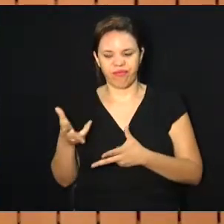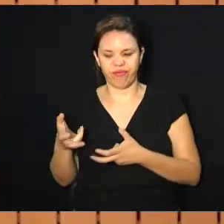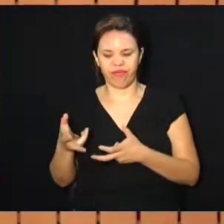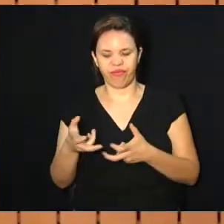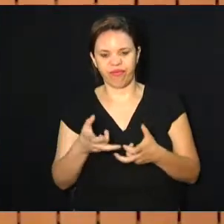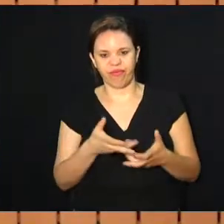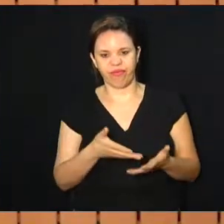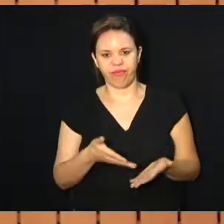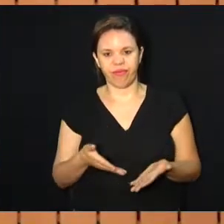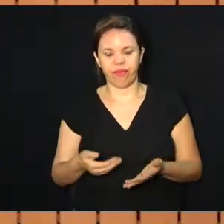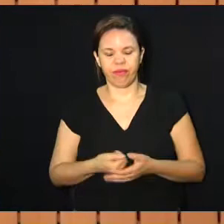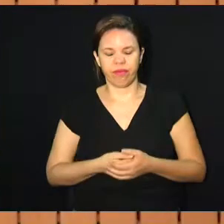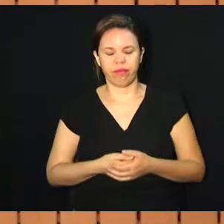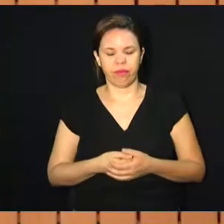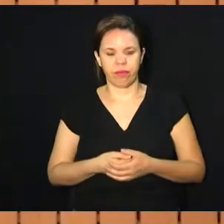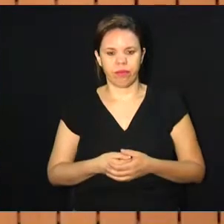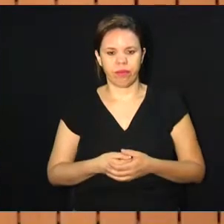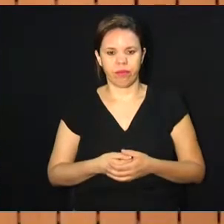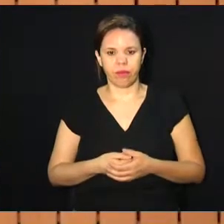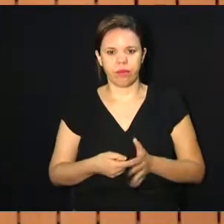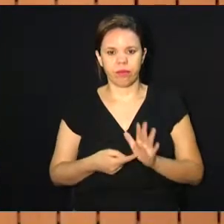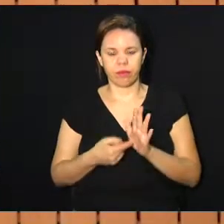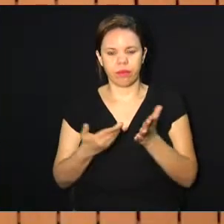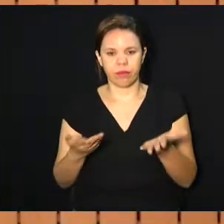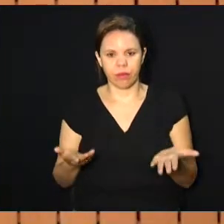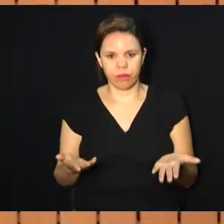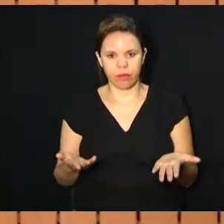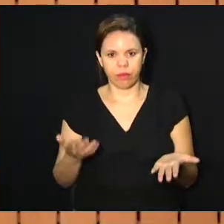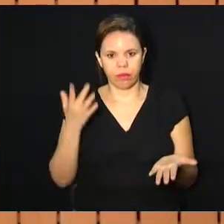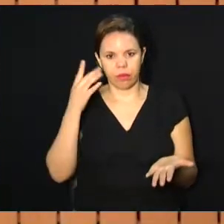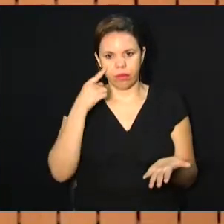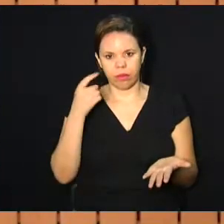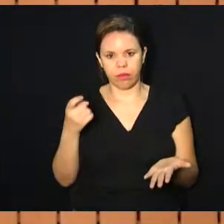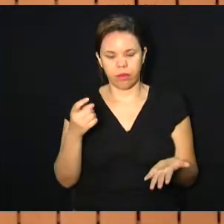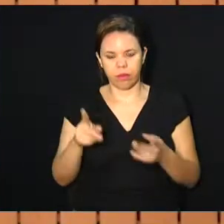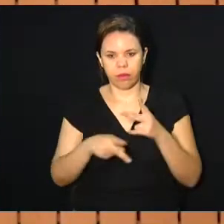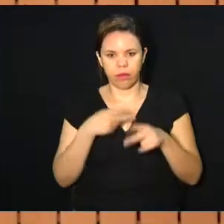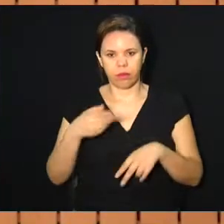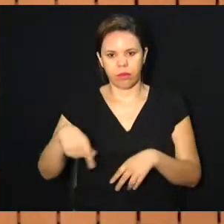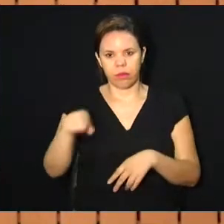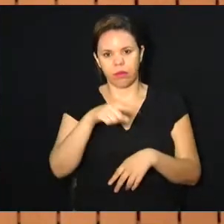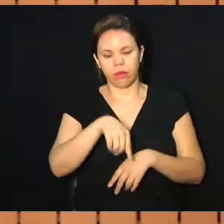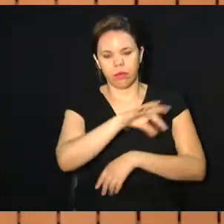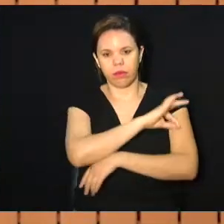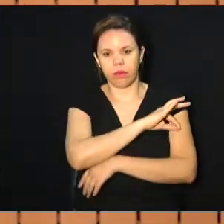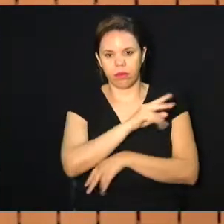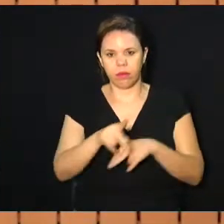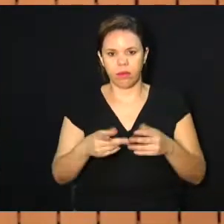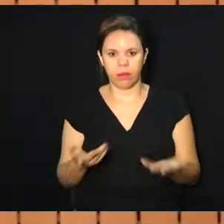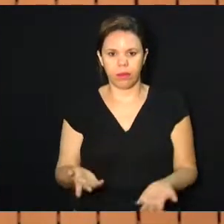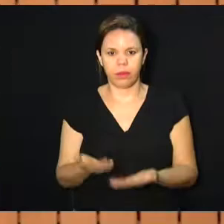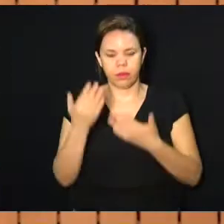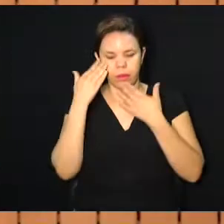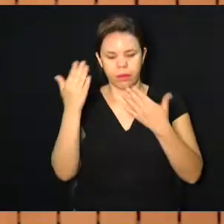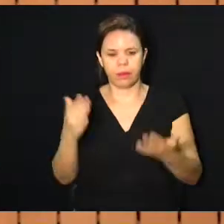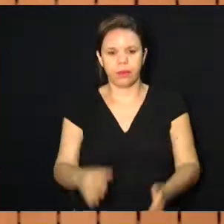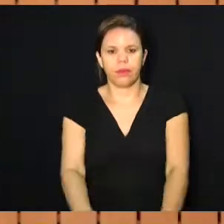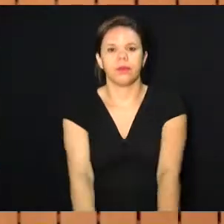enfim. Isso é uma questão que eu me coloco aí, acho que é do interesse do poder público e da população.